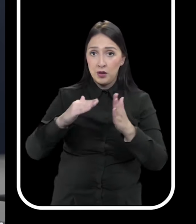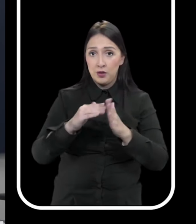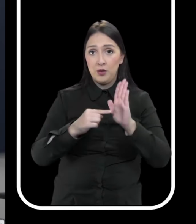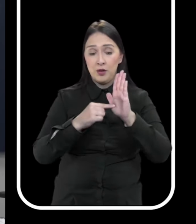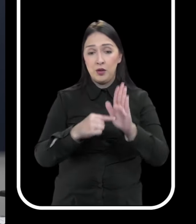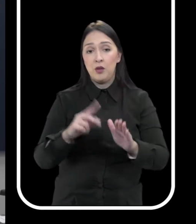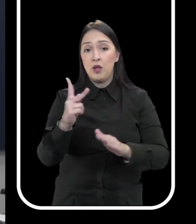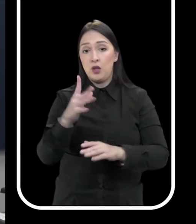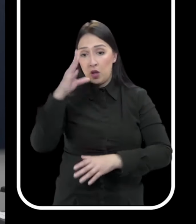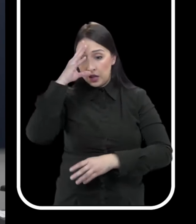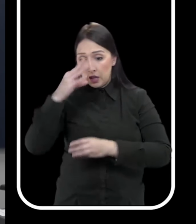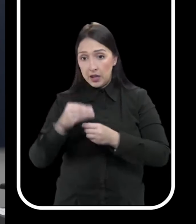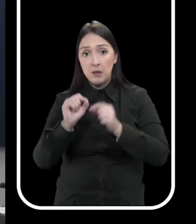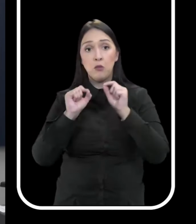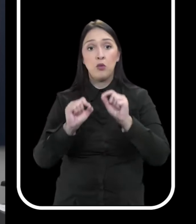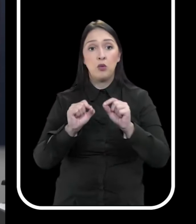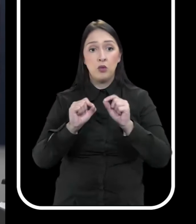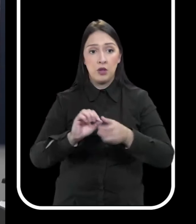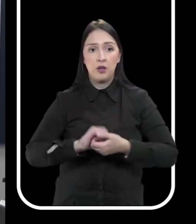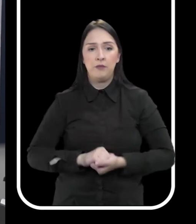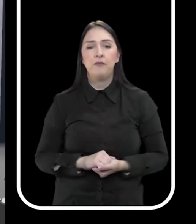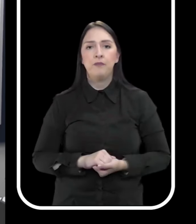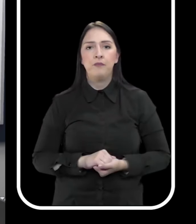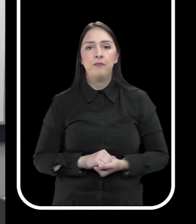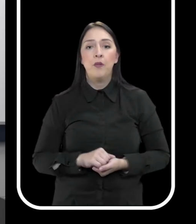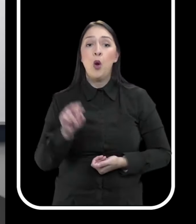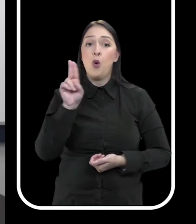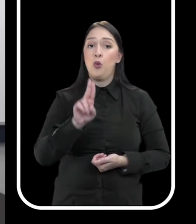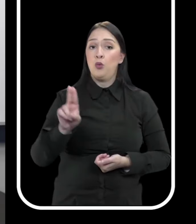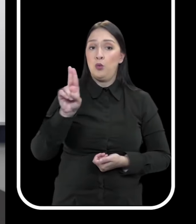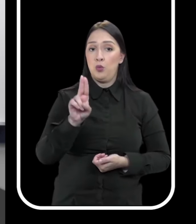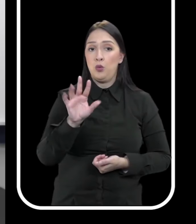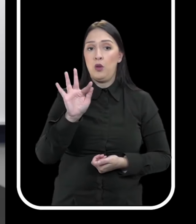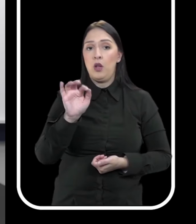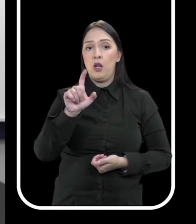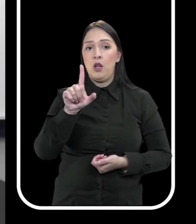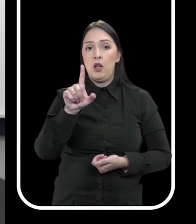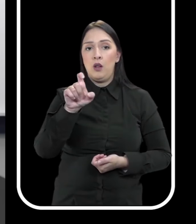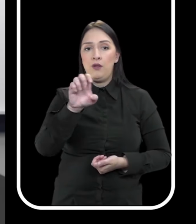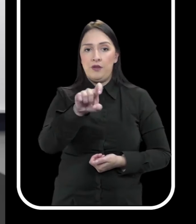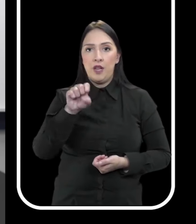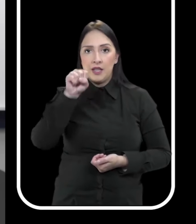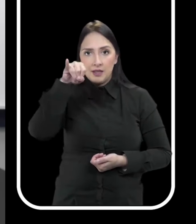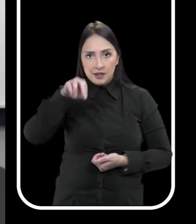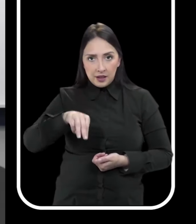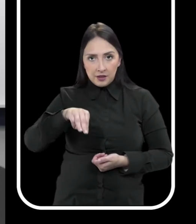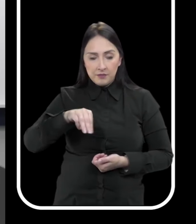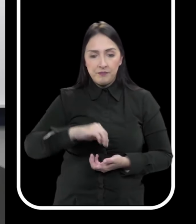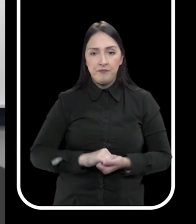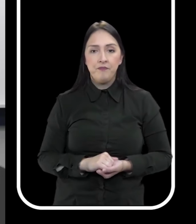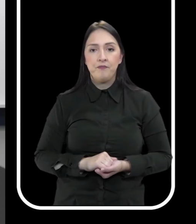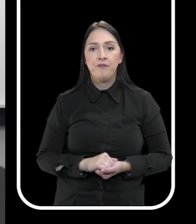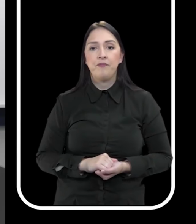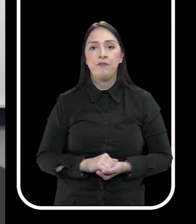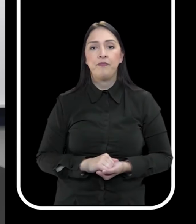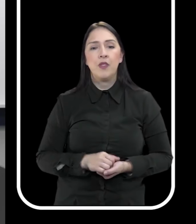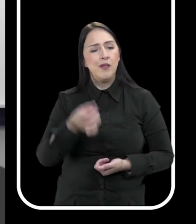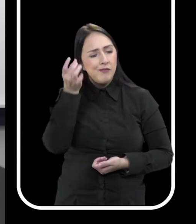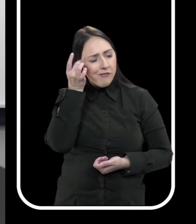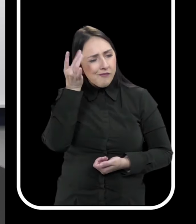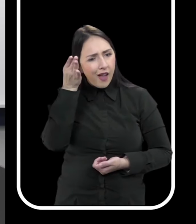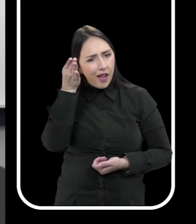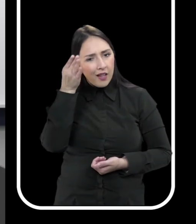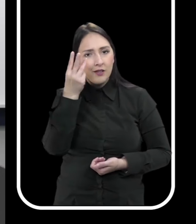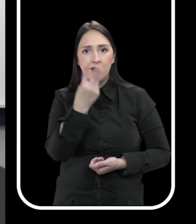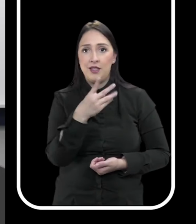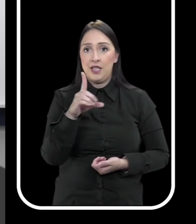de tudo isso, né, basta a gente entender o seguinte, que a utilização do Flexim com